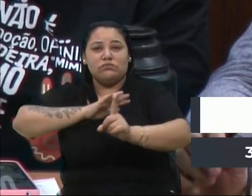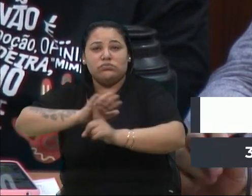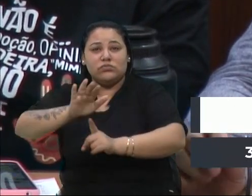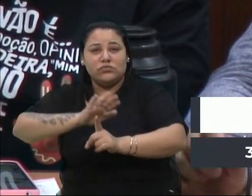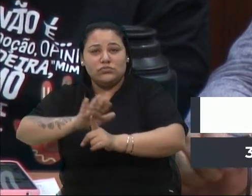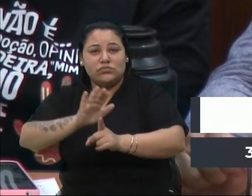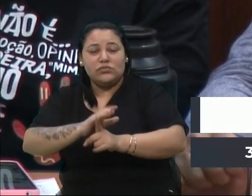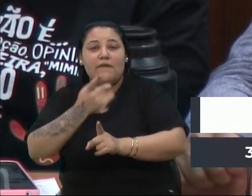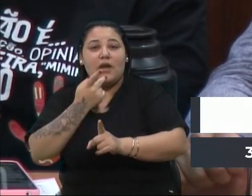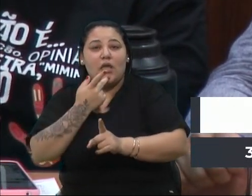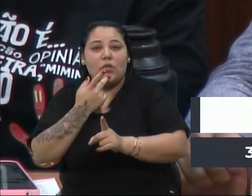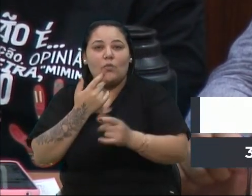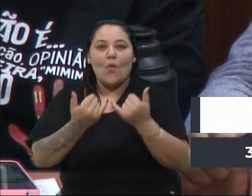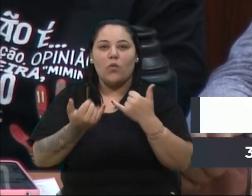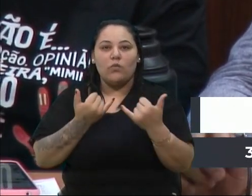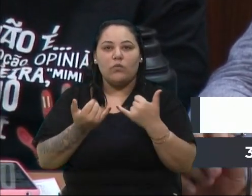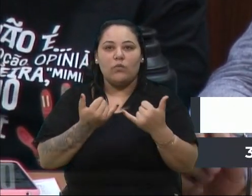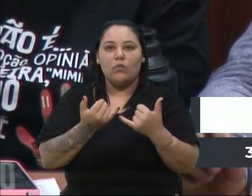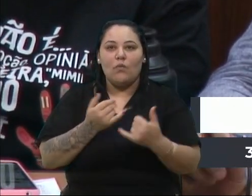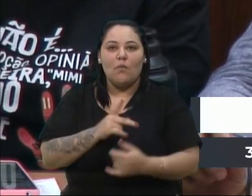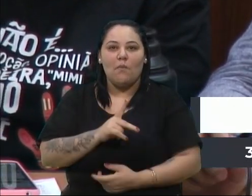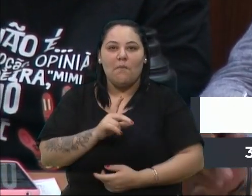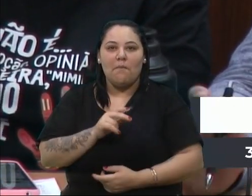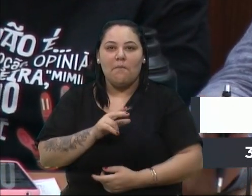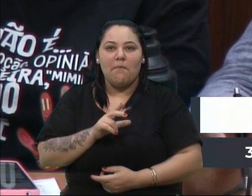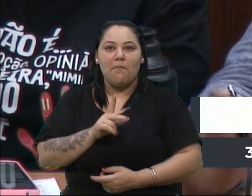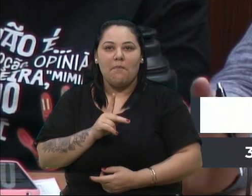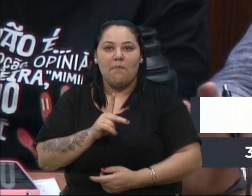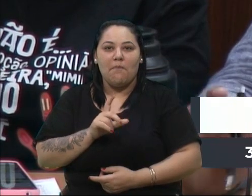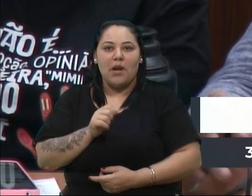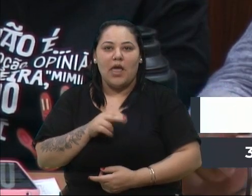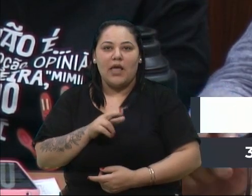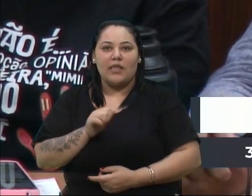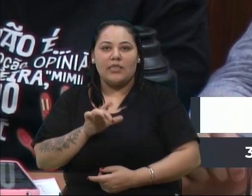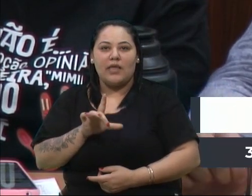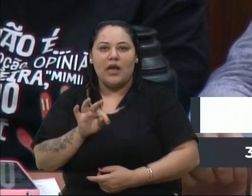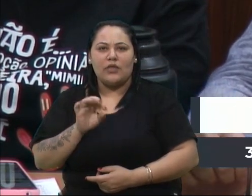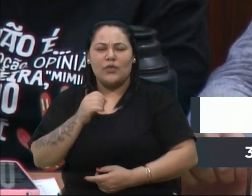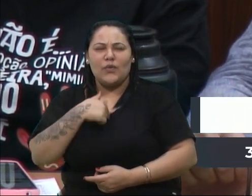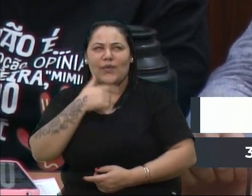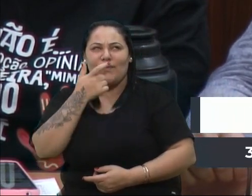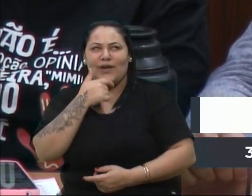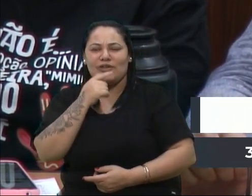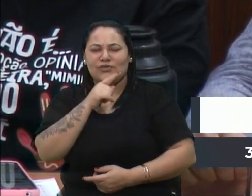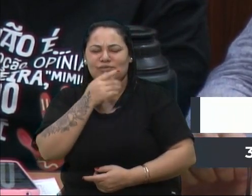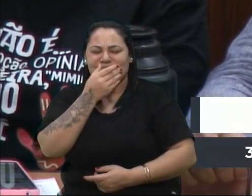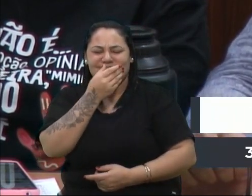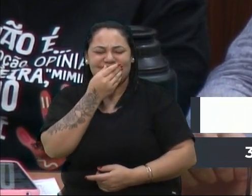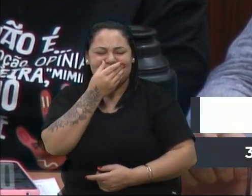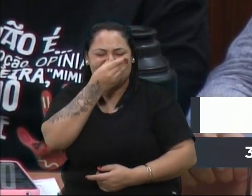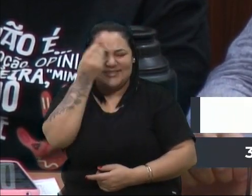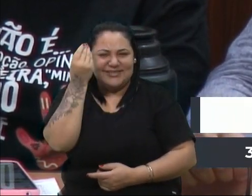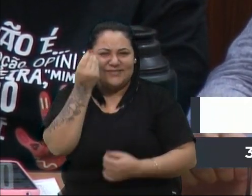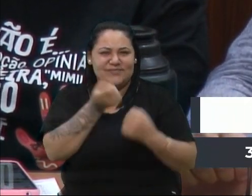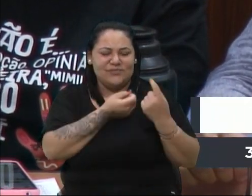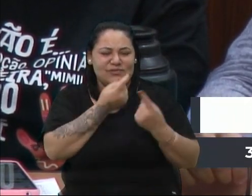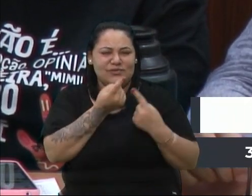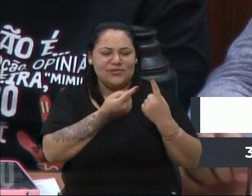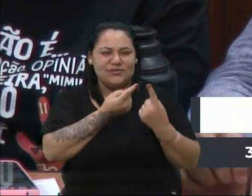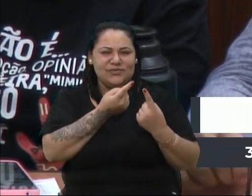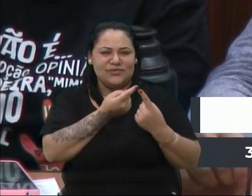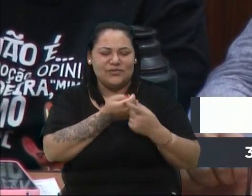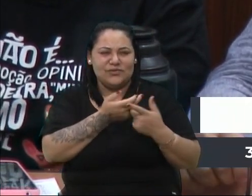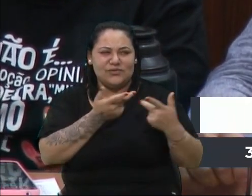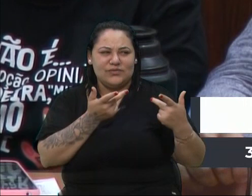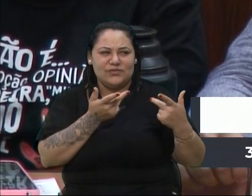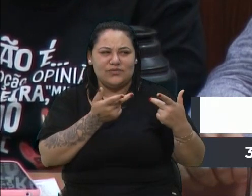falou do Planalto, acho que o senhor esqueceu algumas coisas do Planalto, mas deve ter sido um lapso da sua memória, né? Mas quando o senhor falou